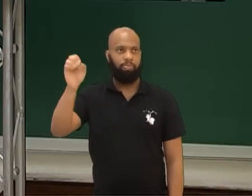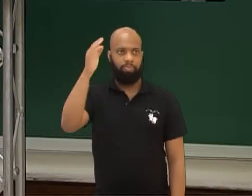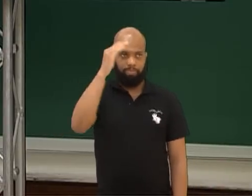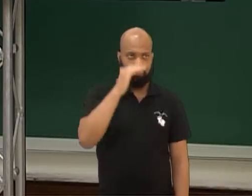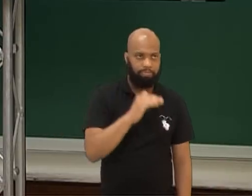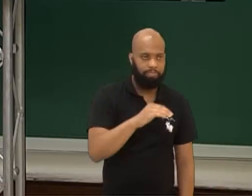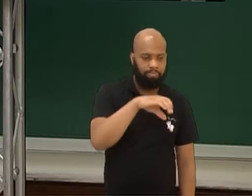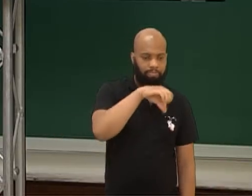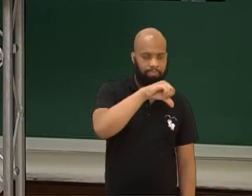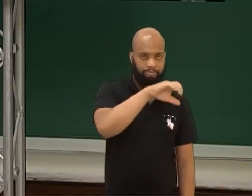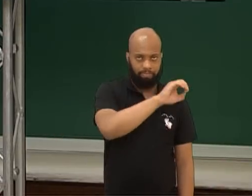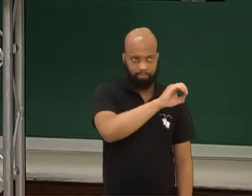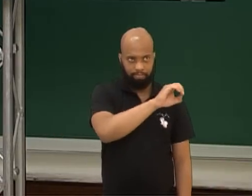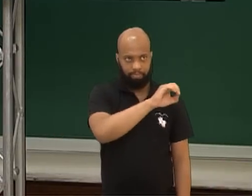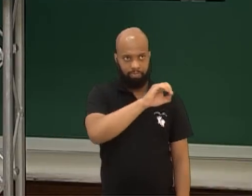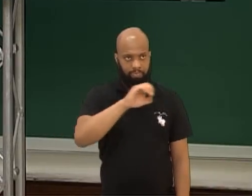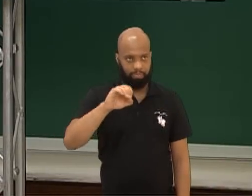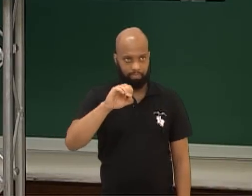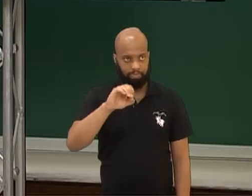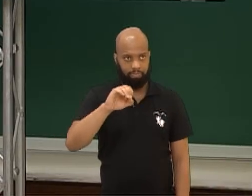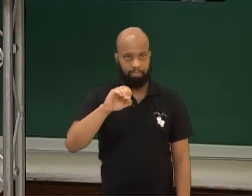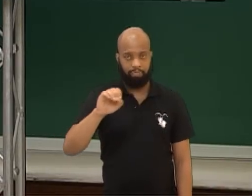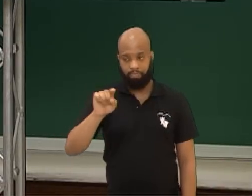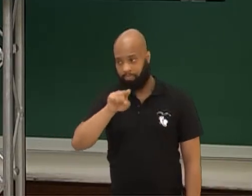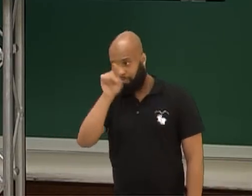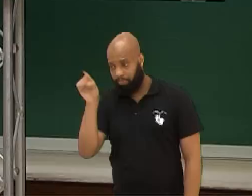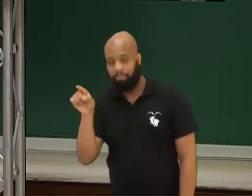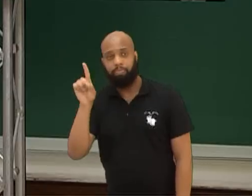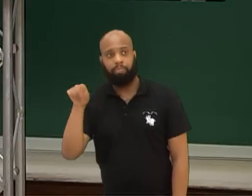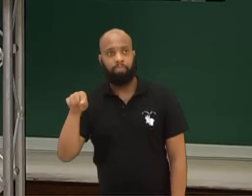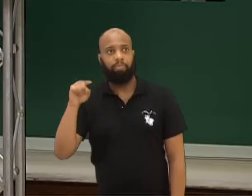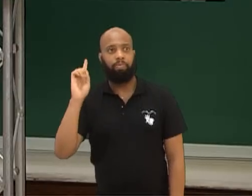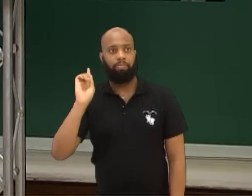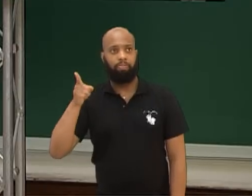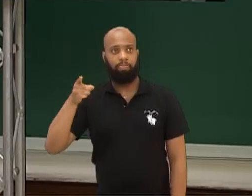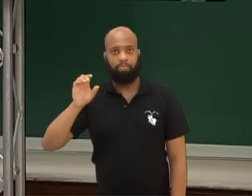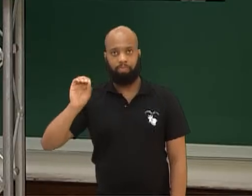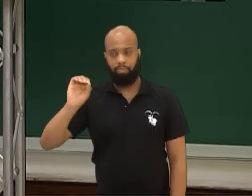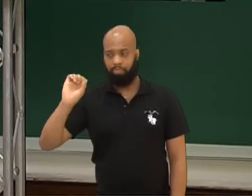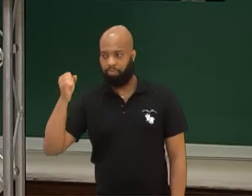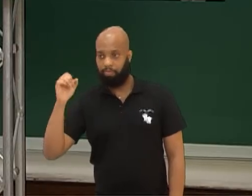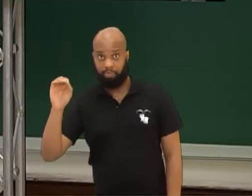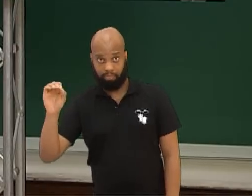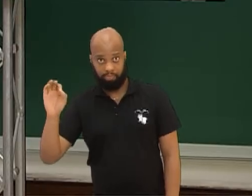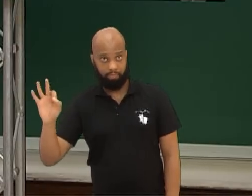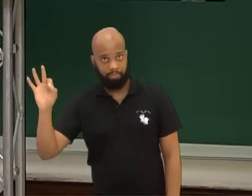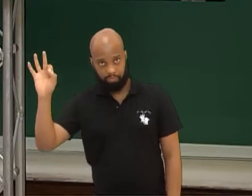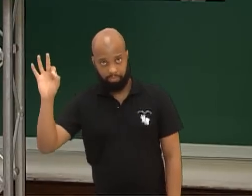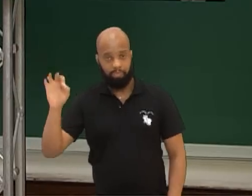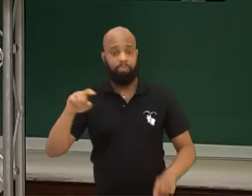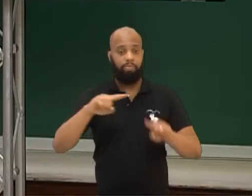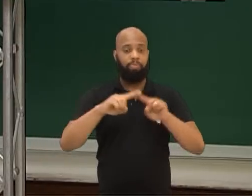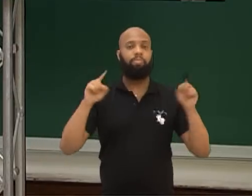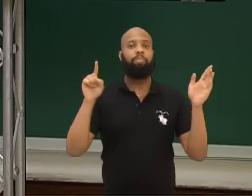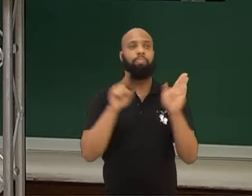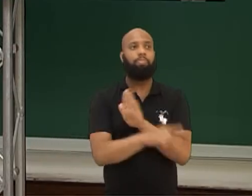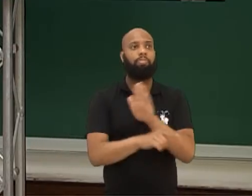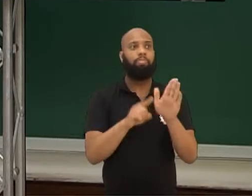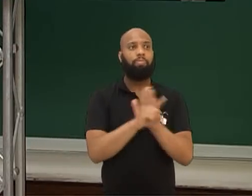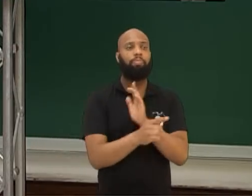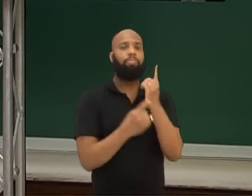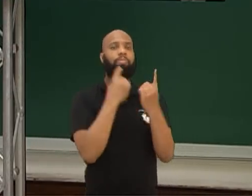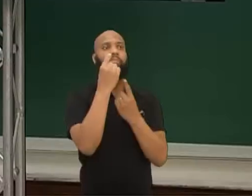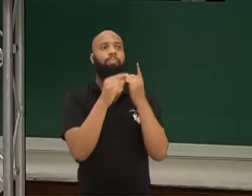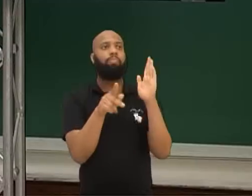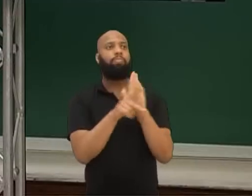720. Esse mede 900 graus. E esse mede 1080. Mas a pergunta é, qual